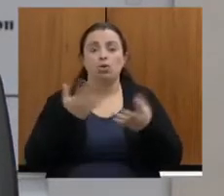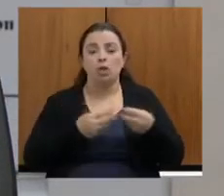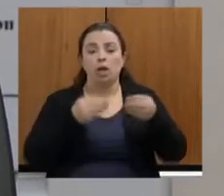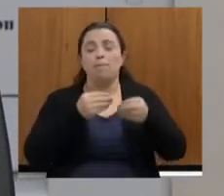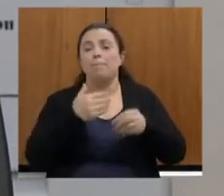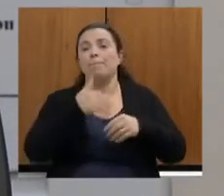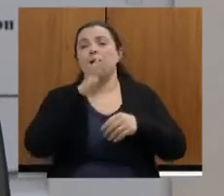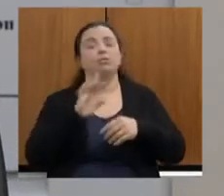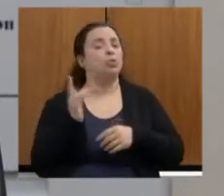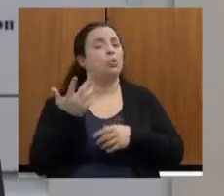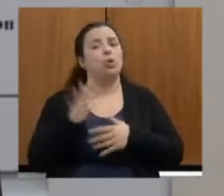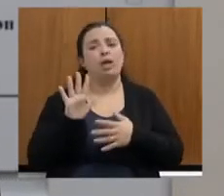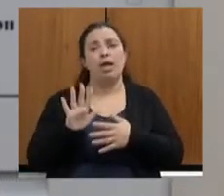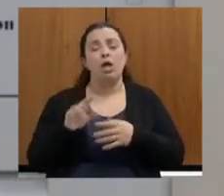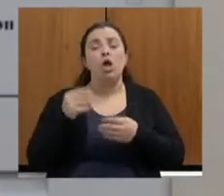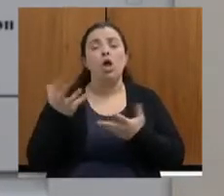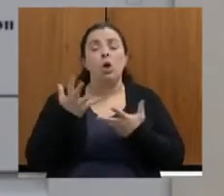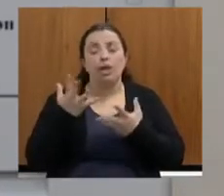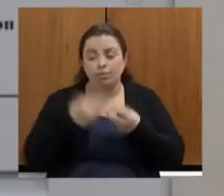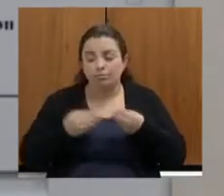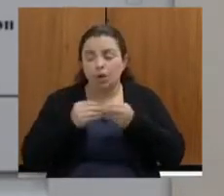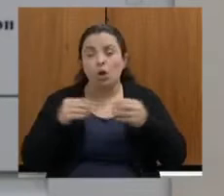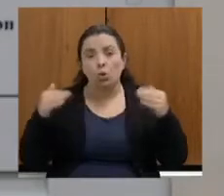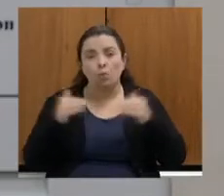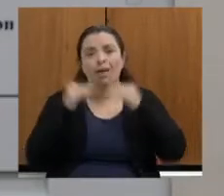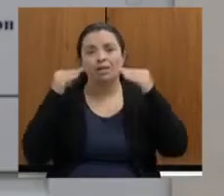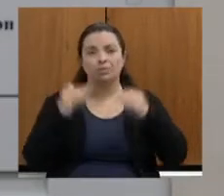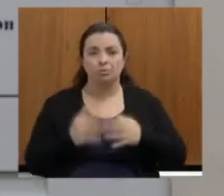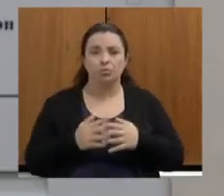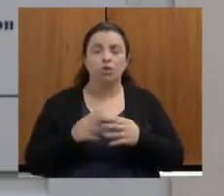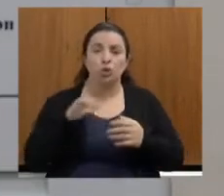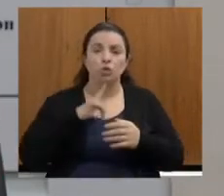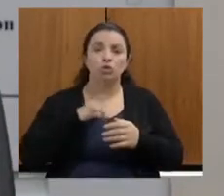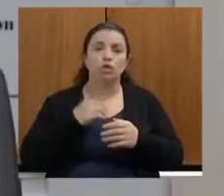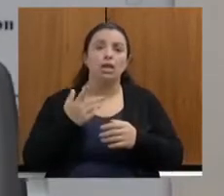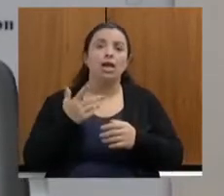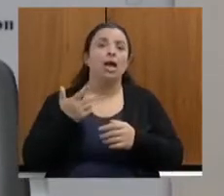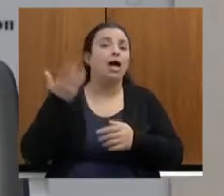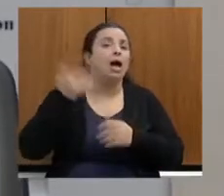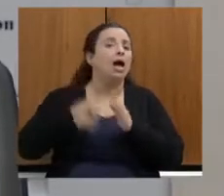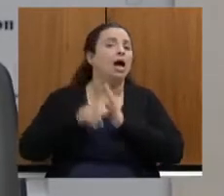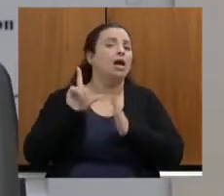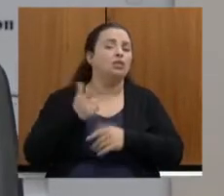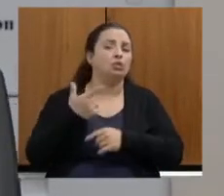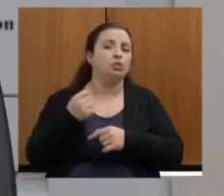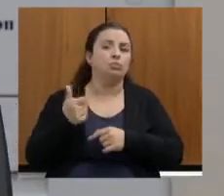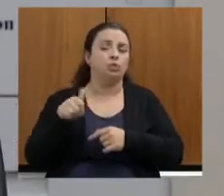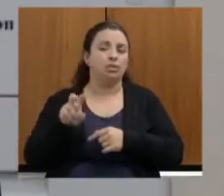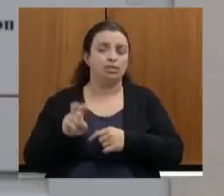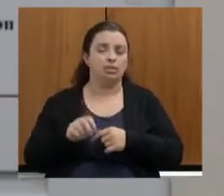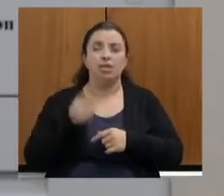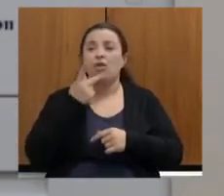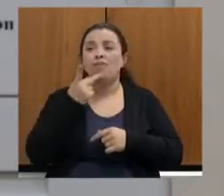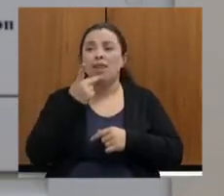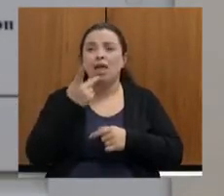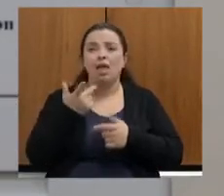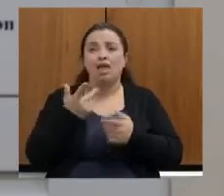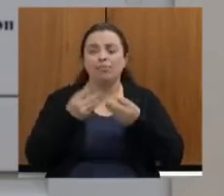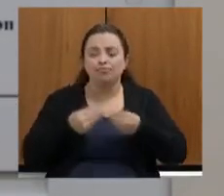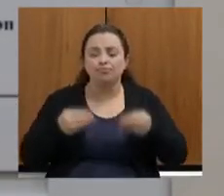então assim é por falar em reparação é uma é difícil para mim hoje